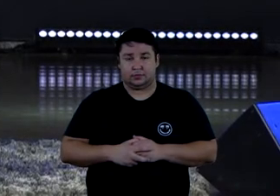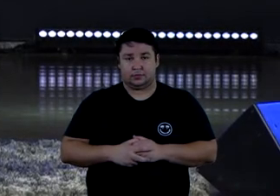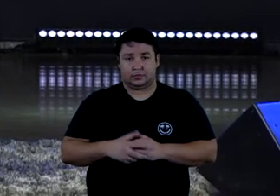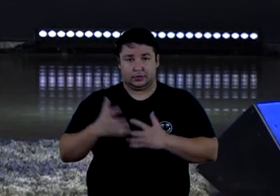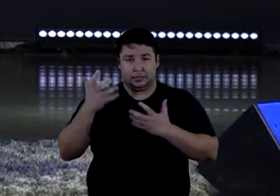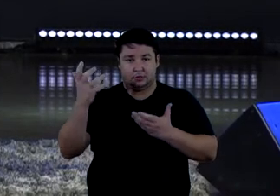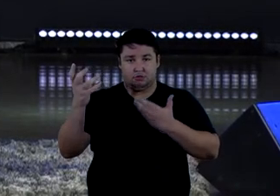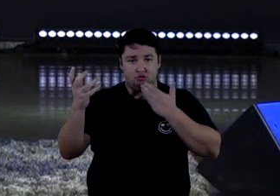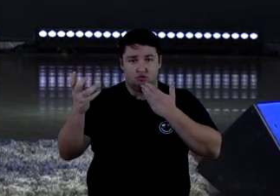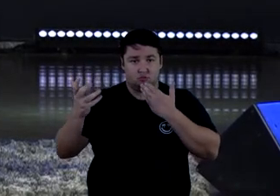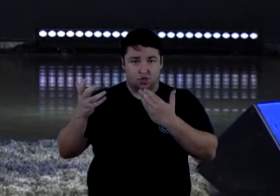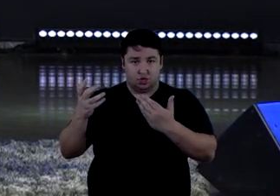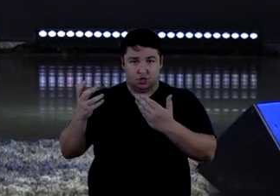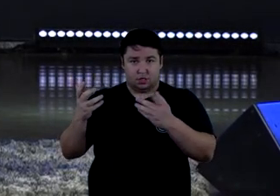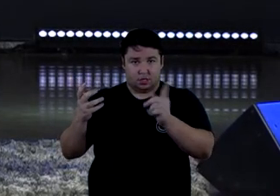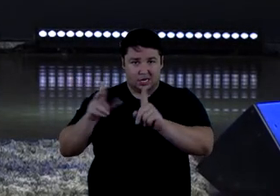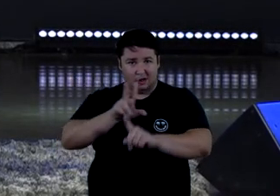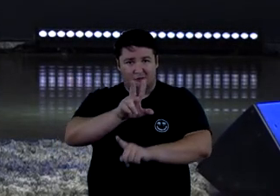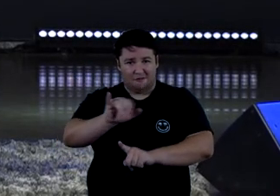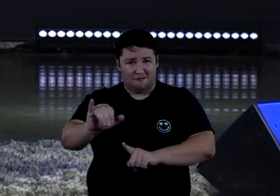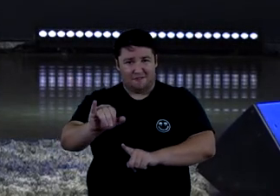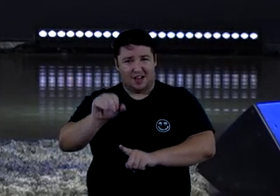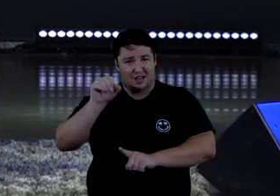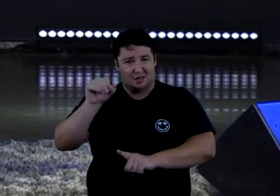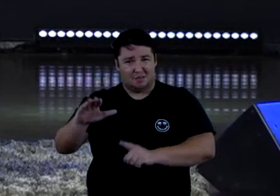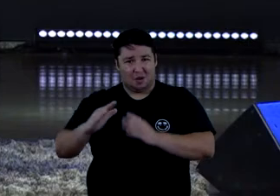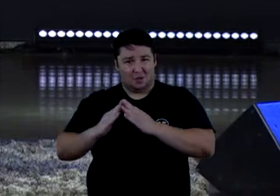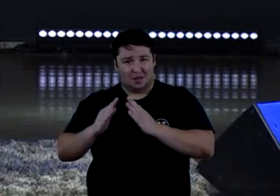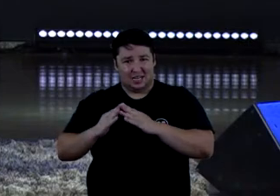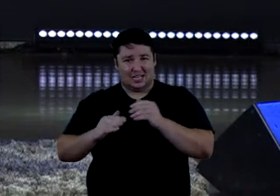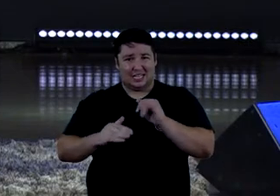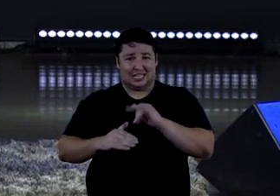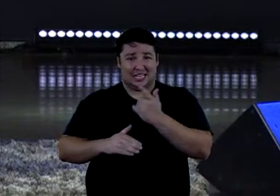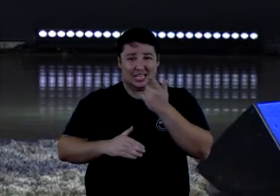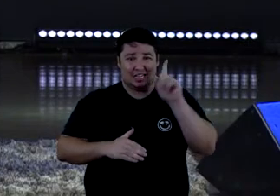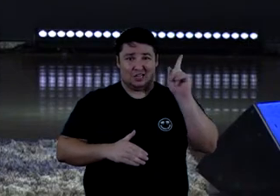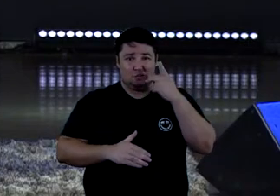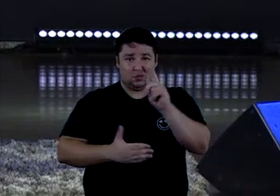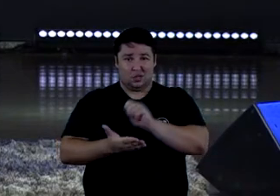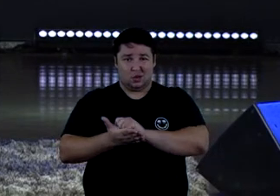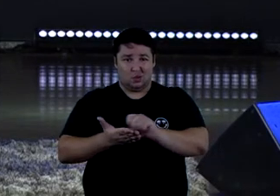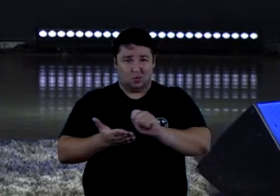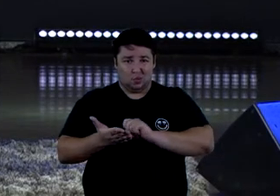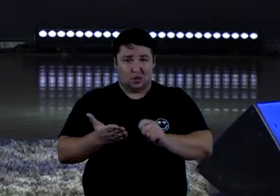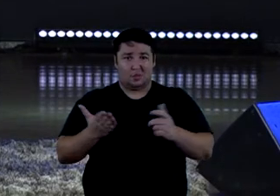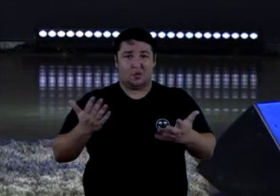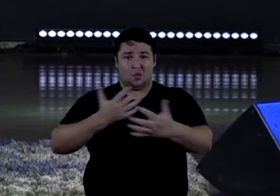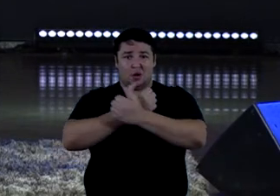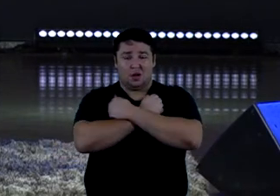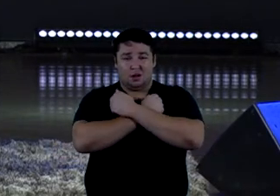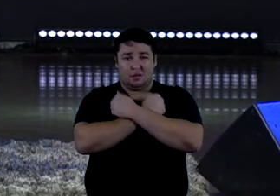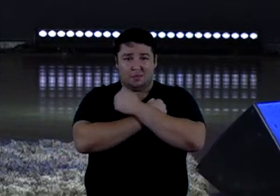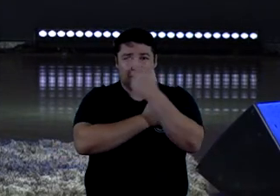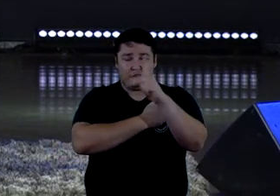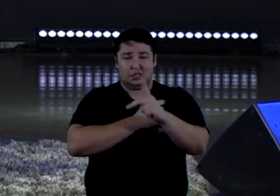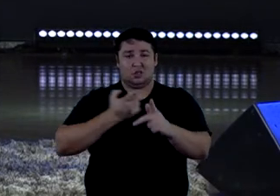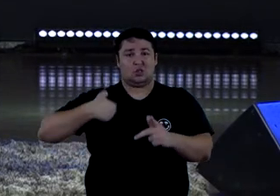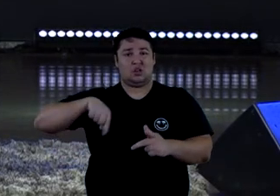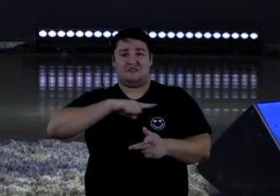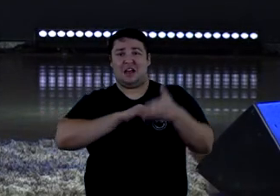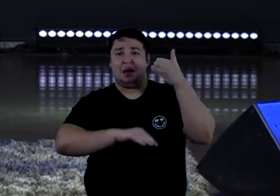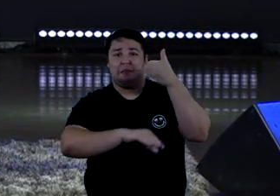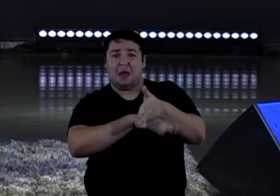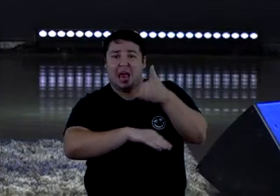Eu quero te pedir, não vá embora sem nos dar o seu nome, sem nos dar a chance de te dar um abraço. Nós não vamos invadir